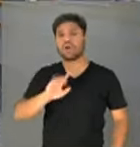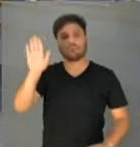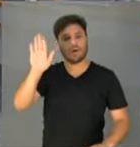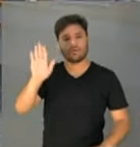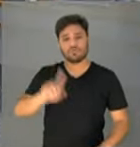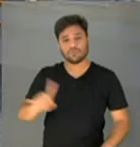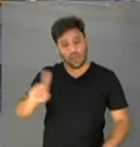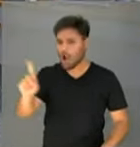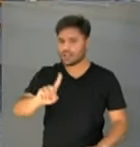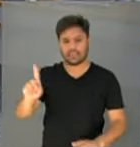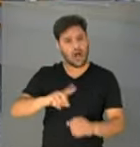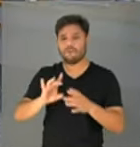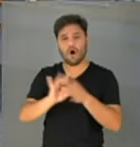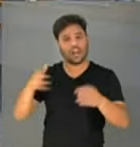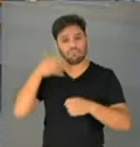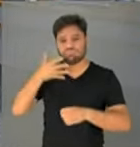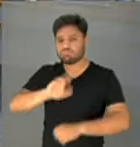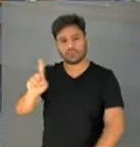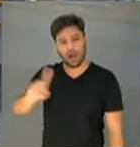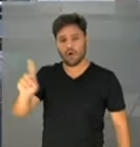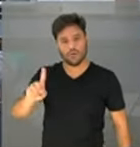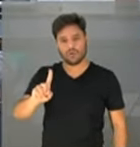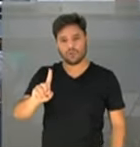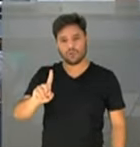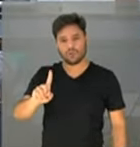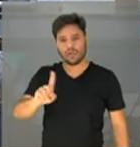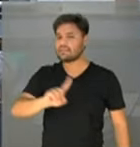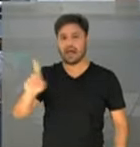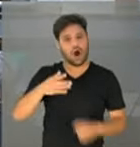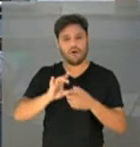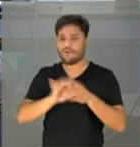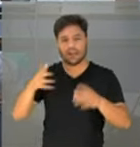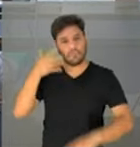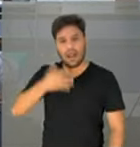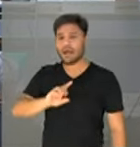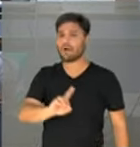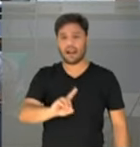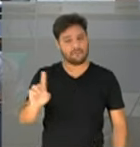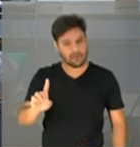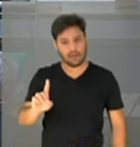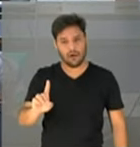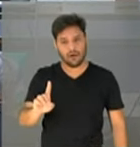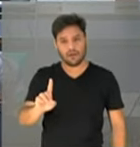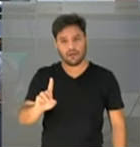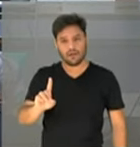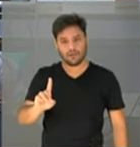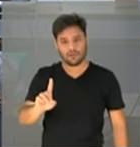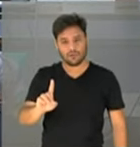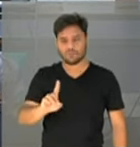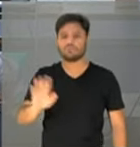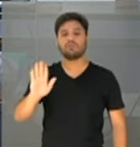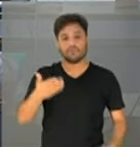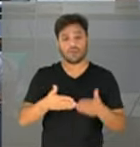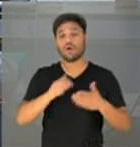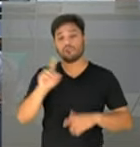palavra. Por favor, né? Questão de... Eu sei que o senhor atua dessa forma, mas eu lhe peço o seguinte, a gente precisa ter